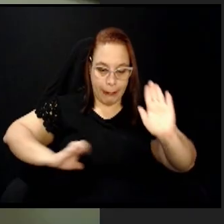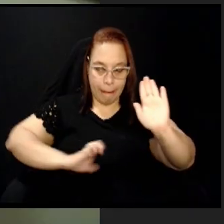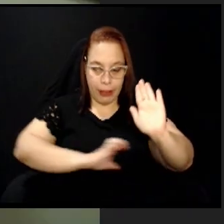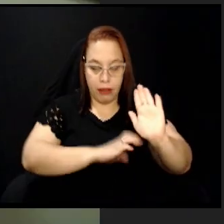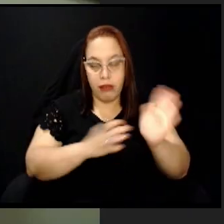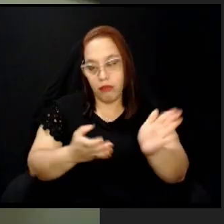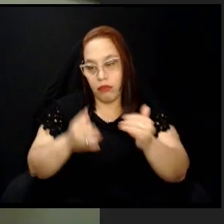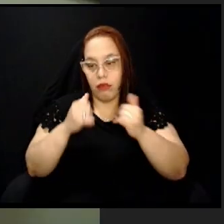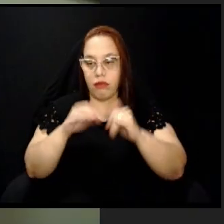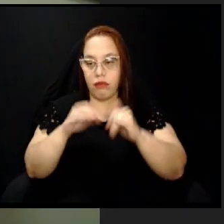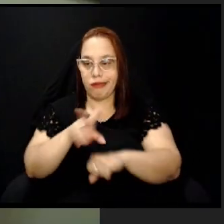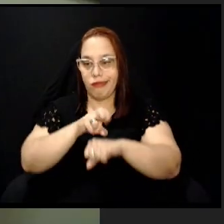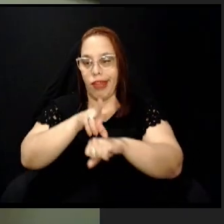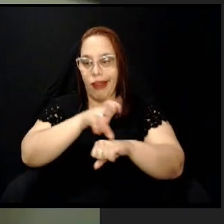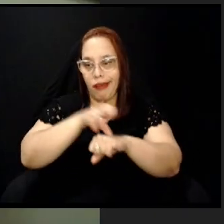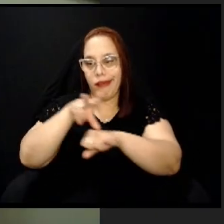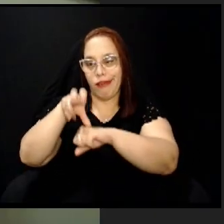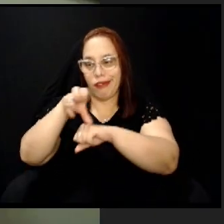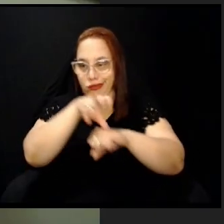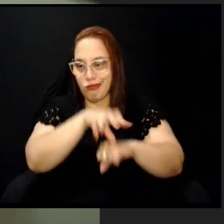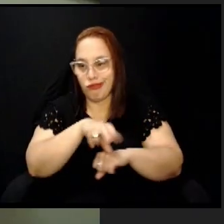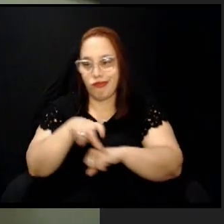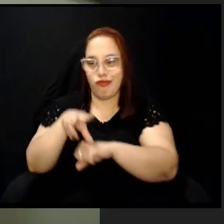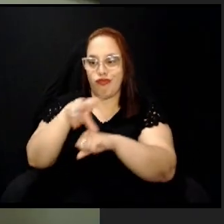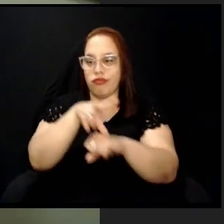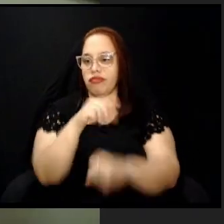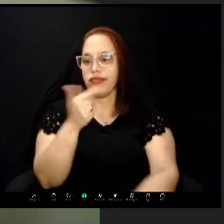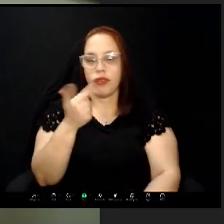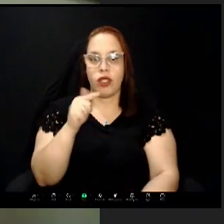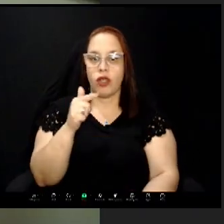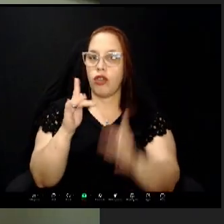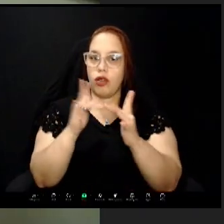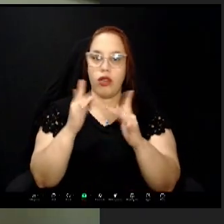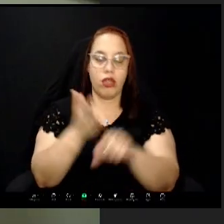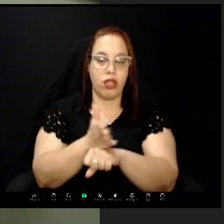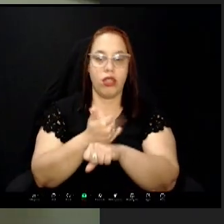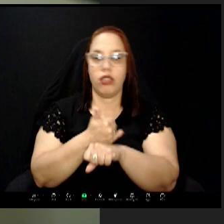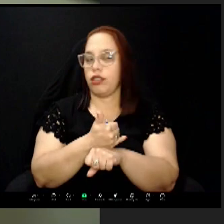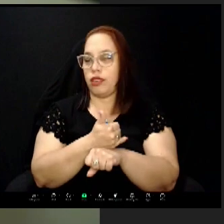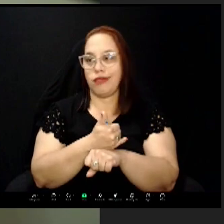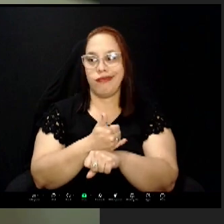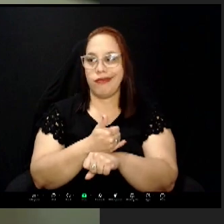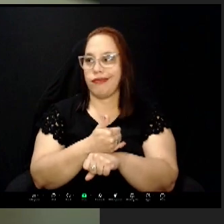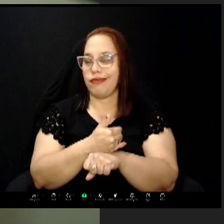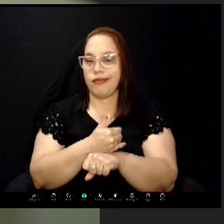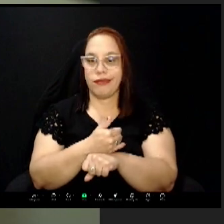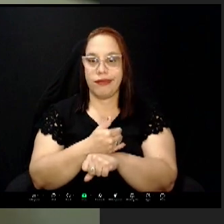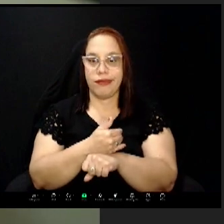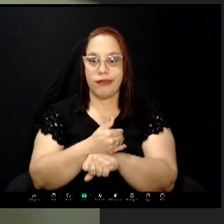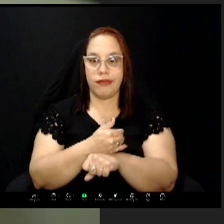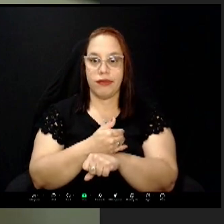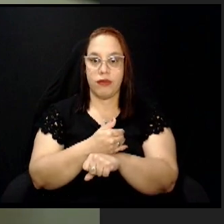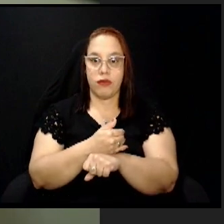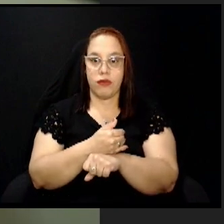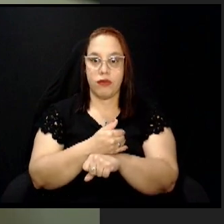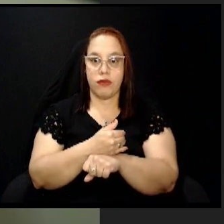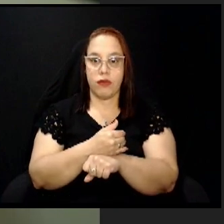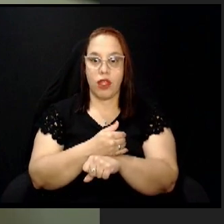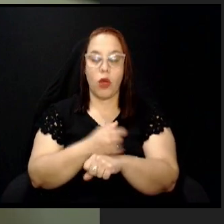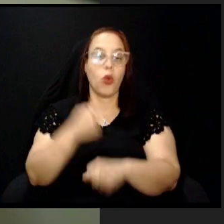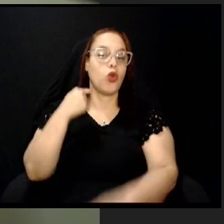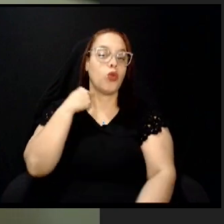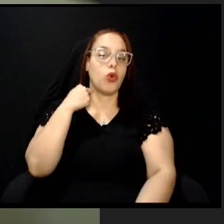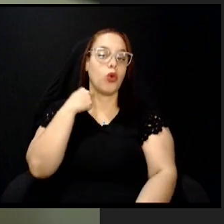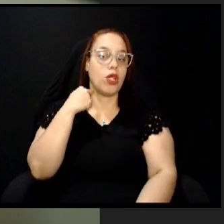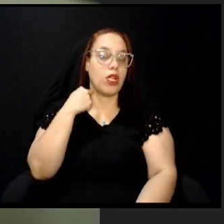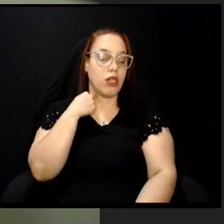mesmo, virais e tal, que são agentes que eles não tinham contato até então onde eles estavam. Pode ter o quadro de poluição,